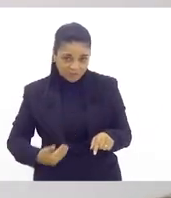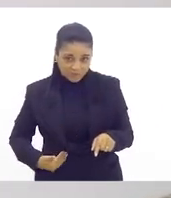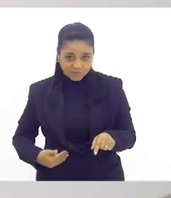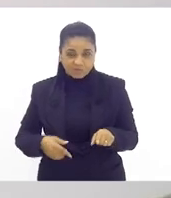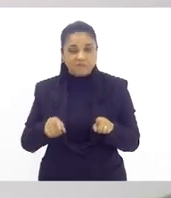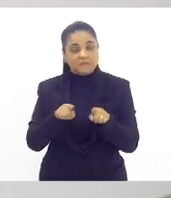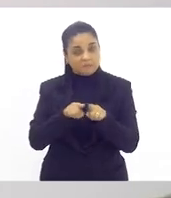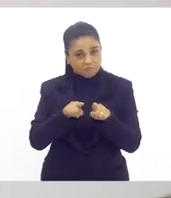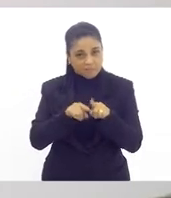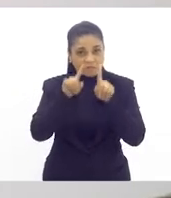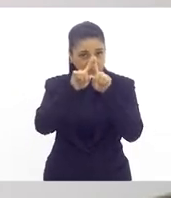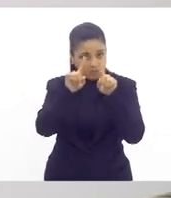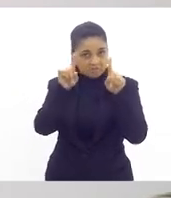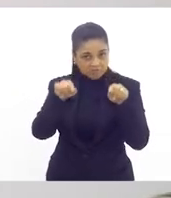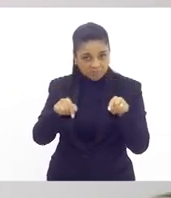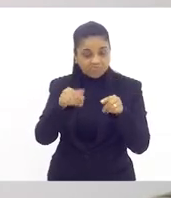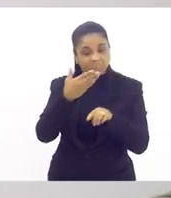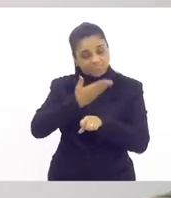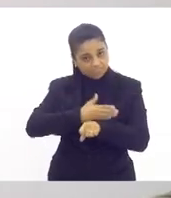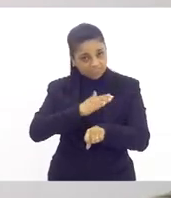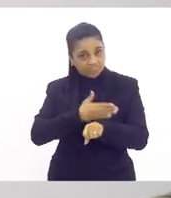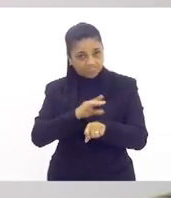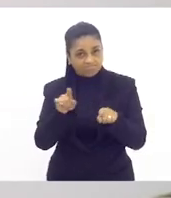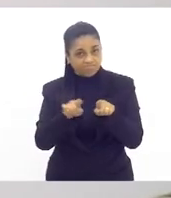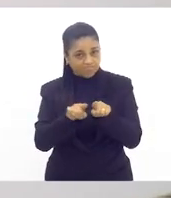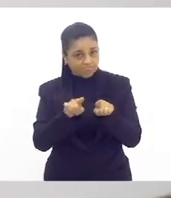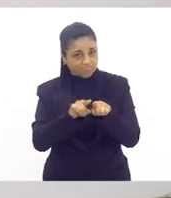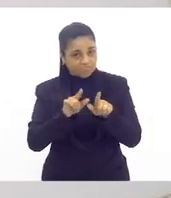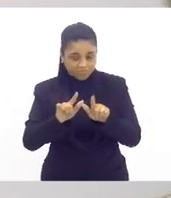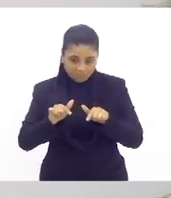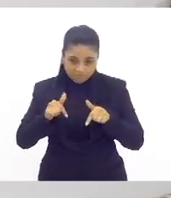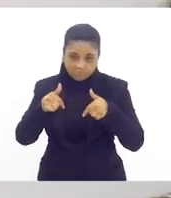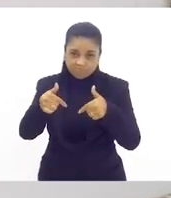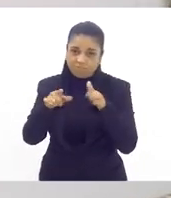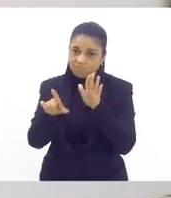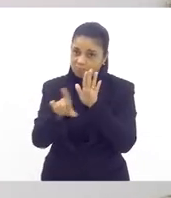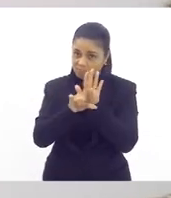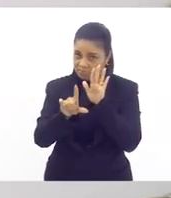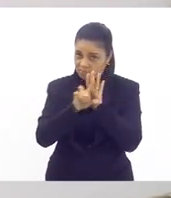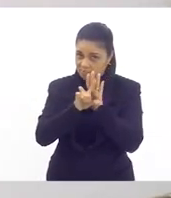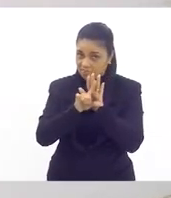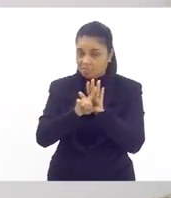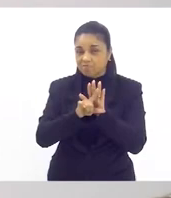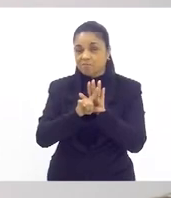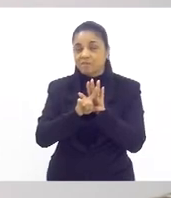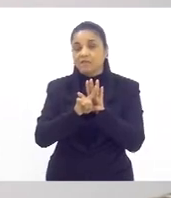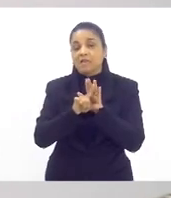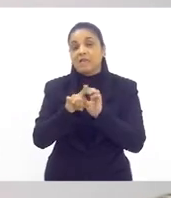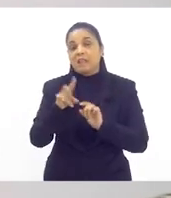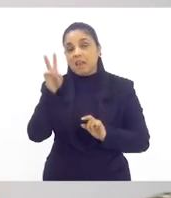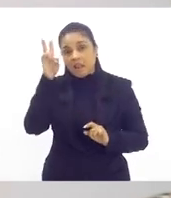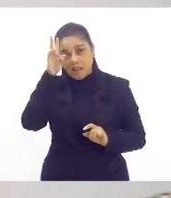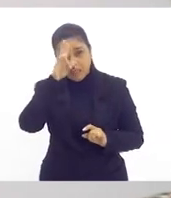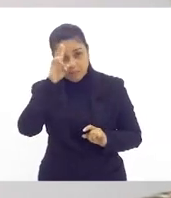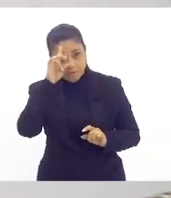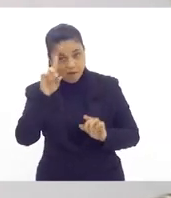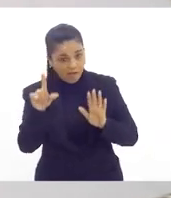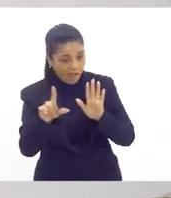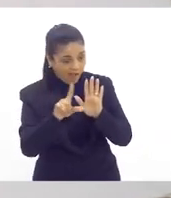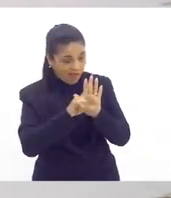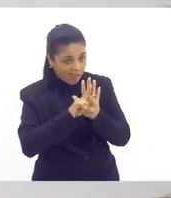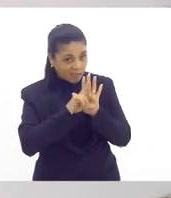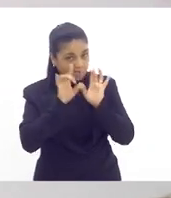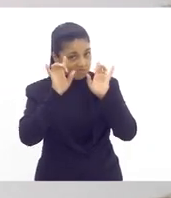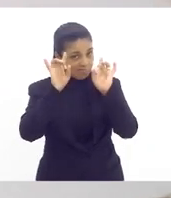que os nossos servidores também sejam treinados para execução da Lei Lembrando que essa lei tem uma especificidade